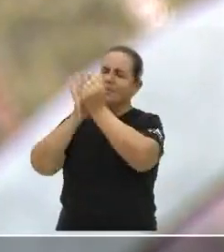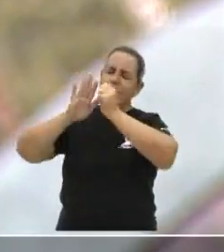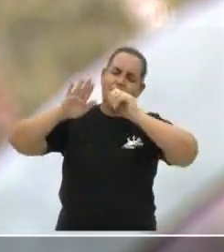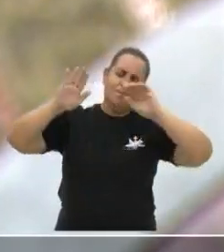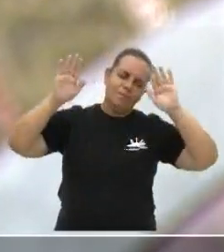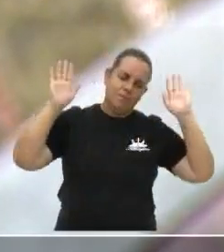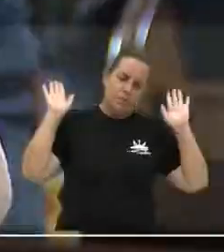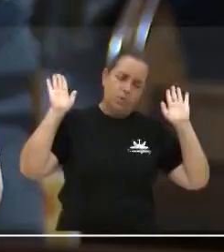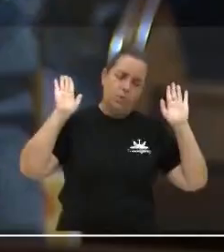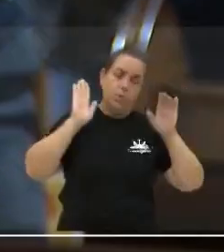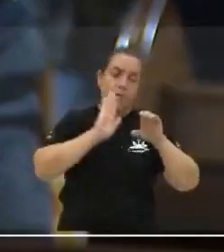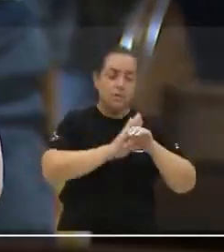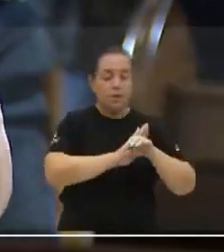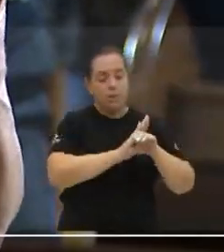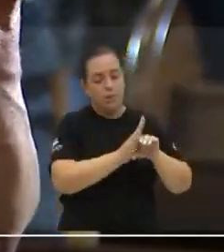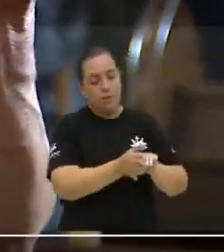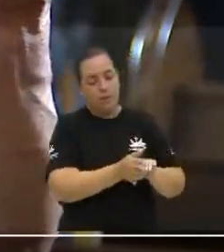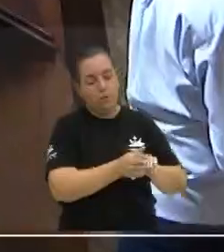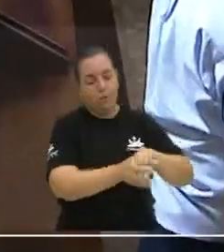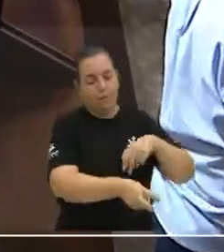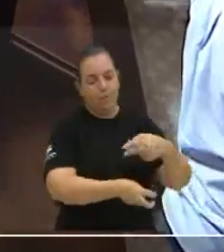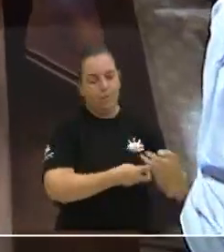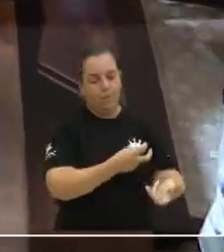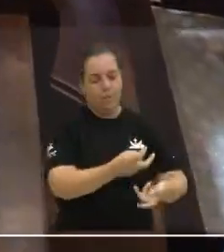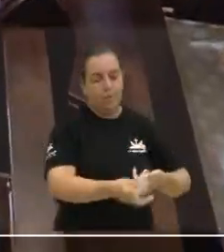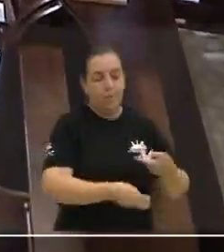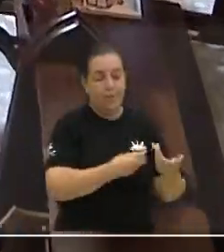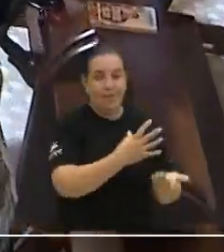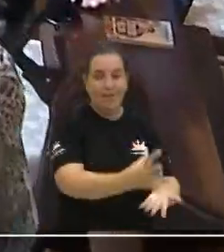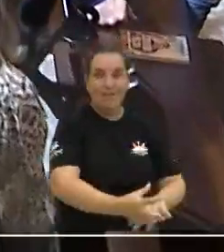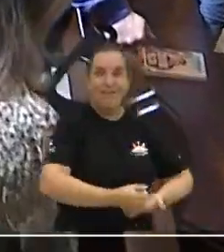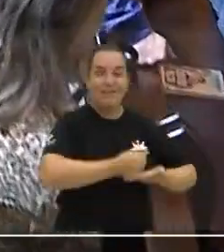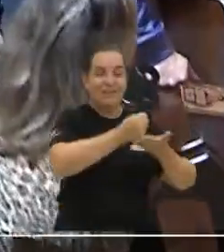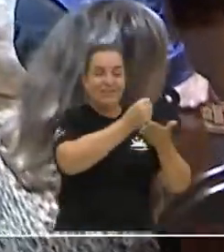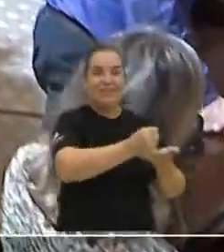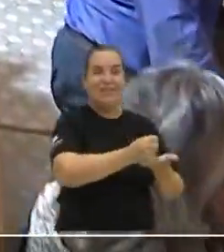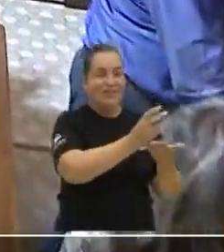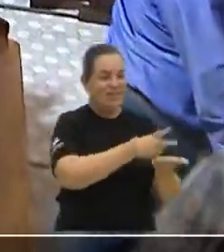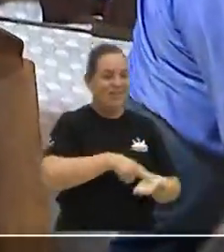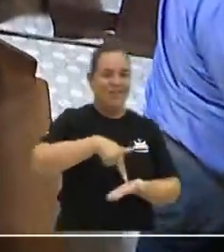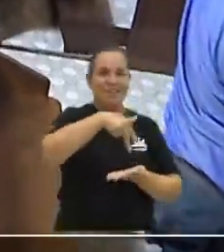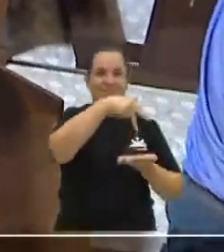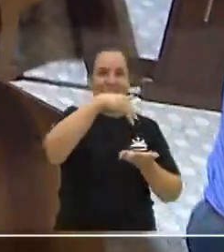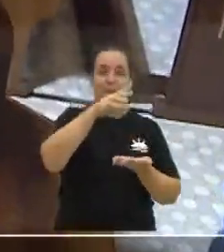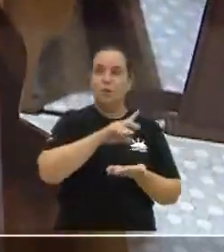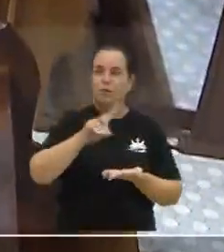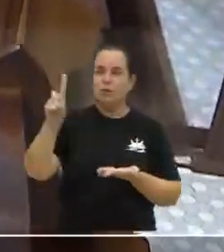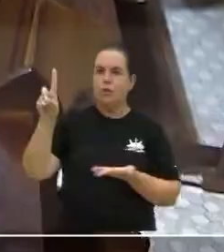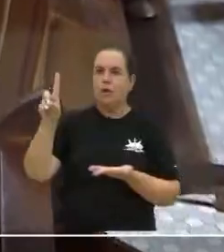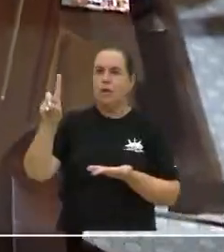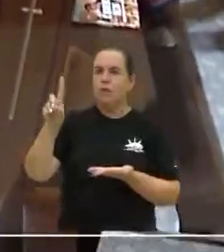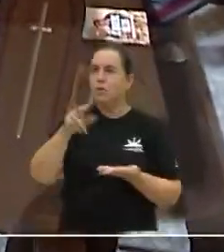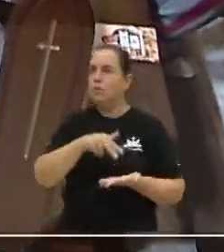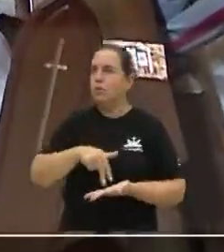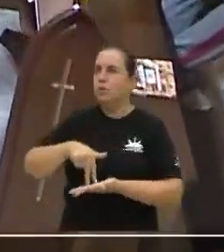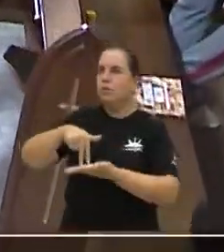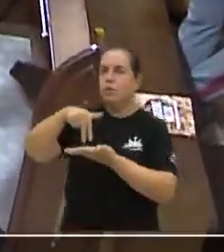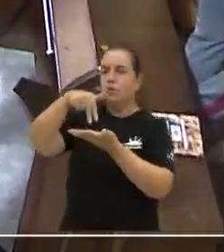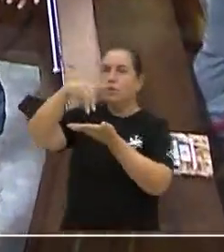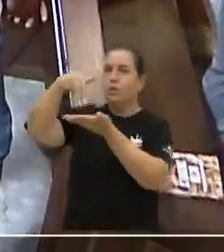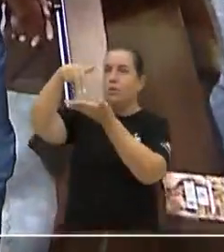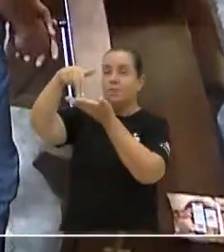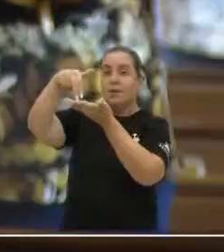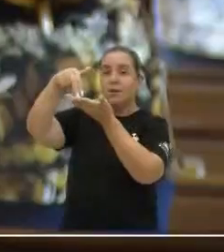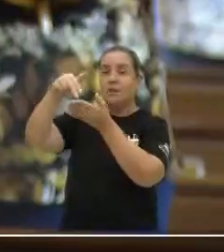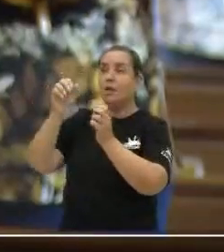morto e sepultado, desceu à mansão dos mortos, ressuscitou ao terceiro dia, subiu aos